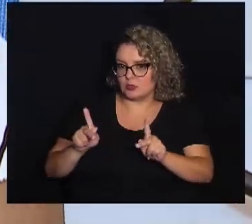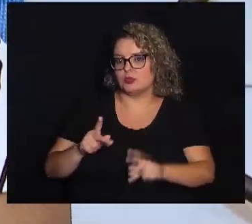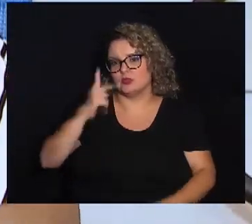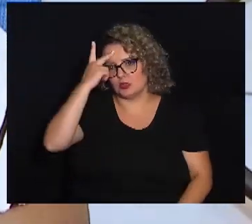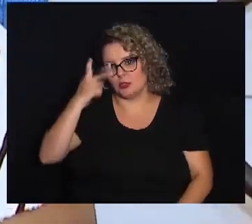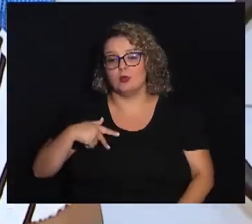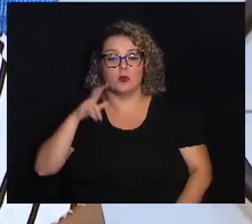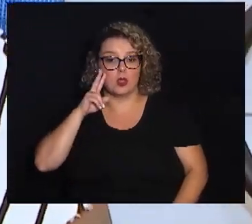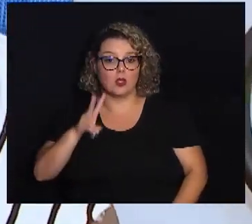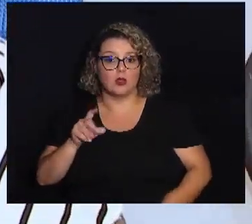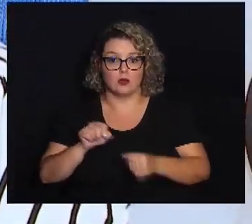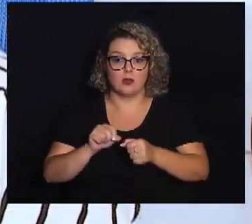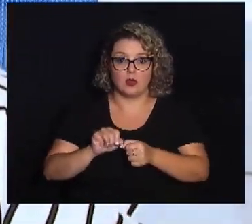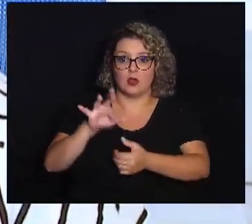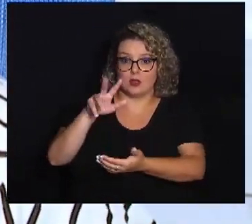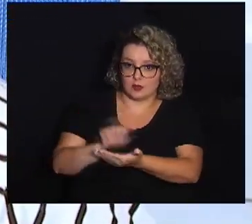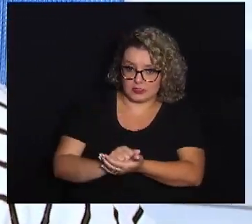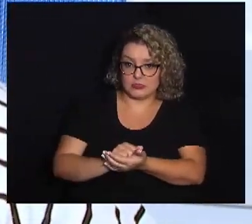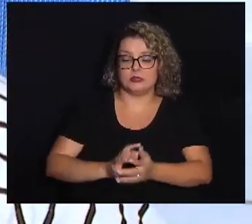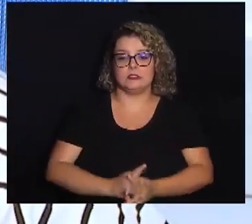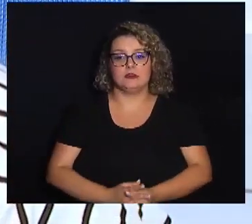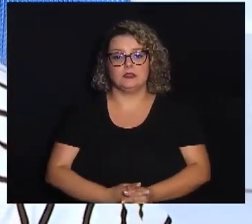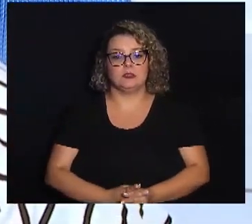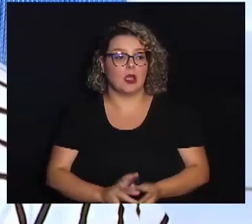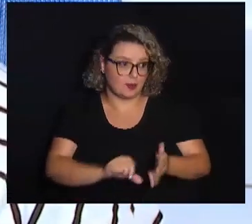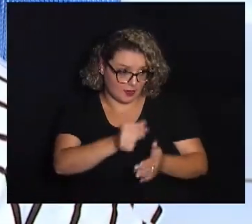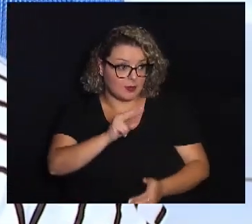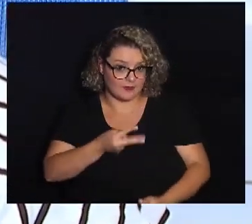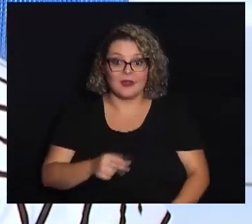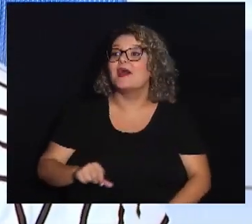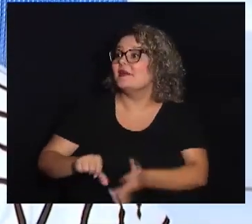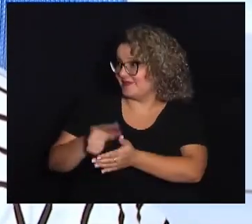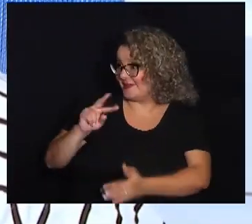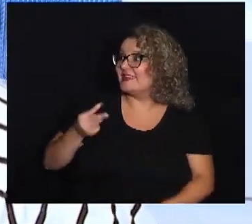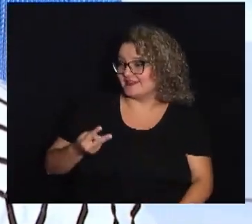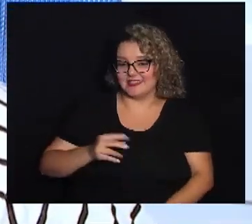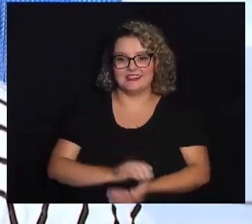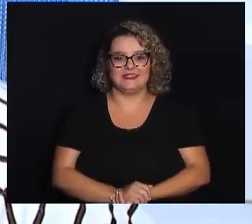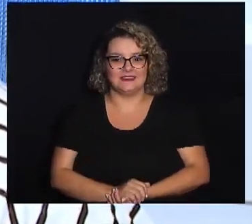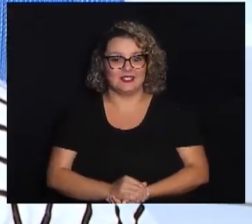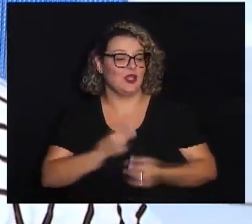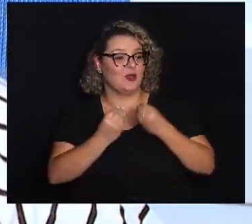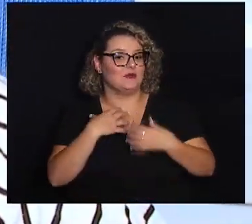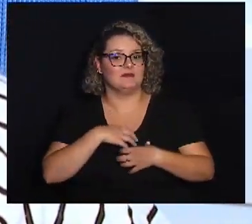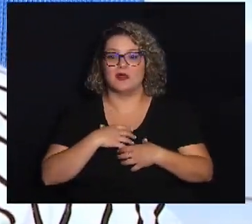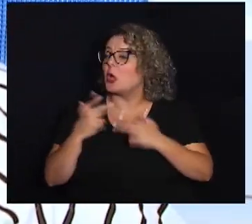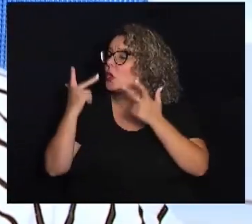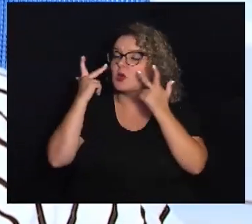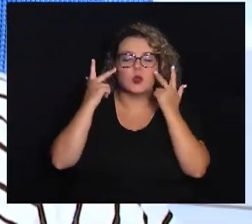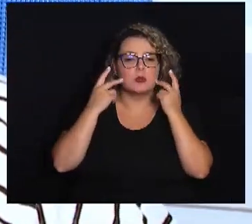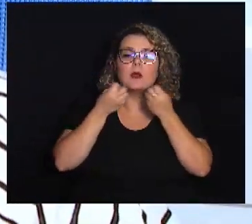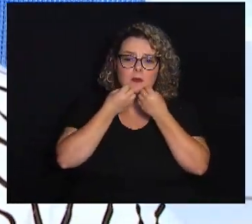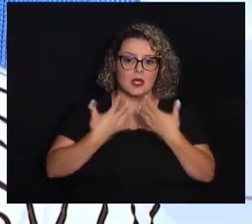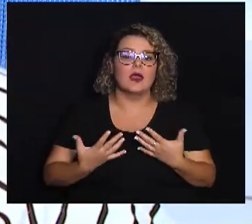eu vi e aí eu fiz a inscrição. É a primeira vez? É a primeira vez. Como está se sentindo? Normal, bem,